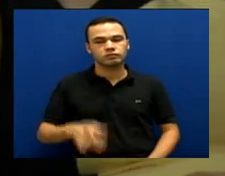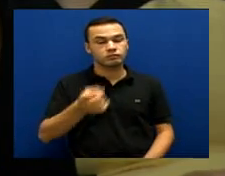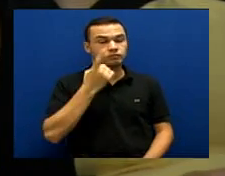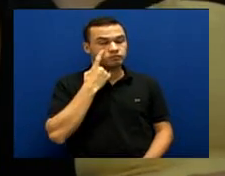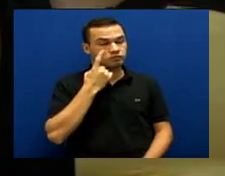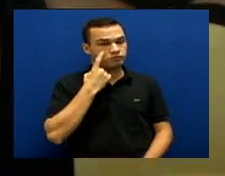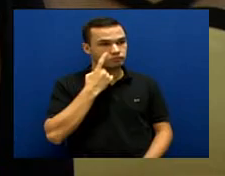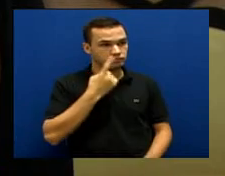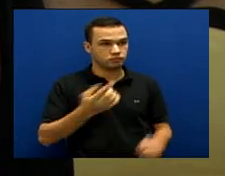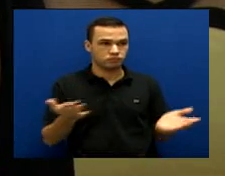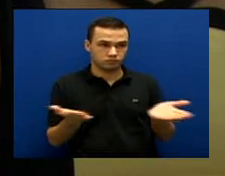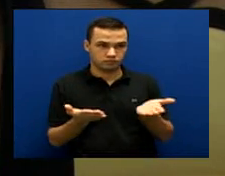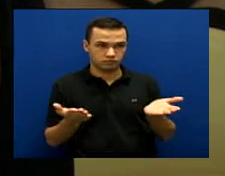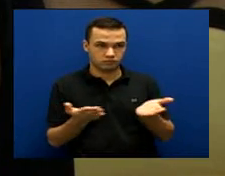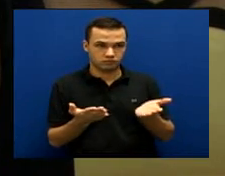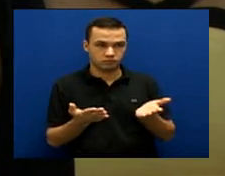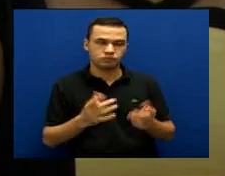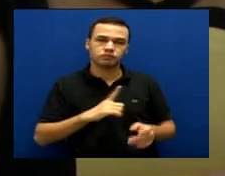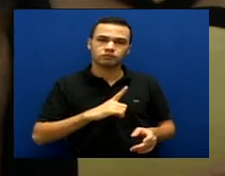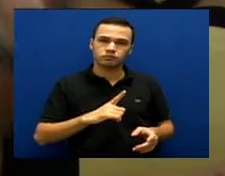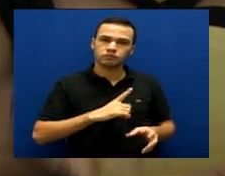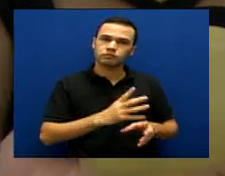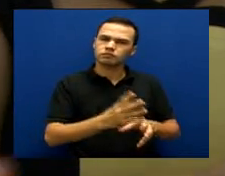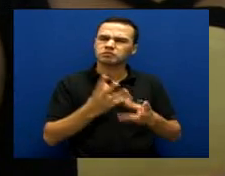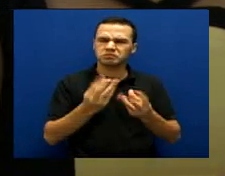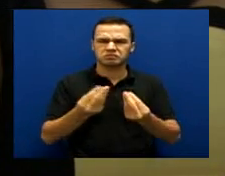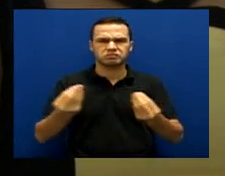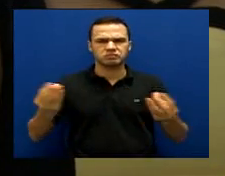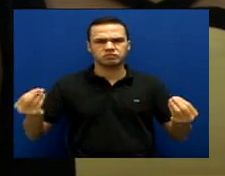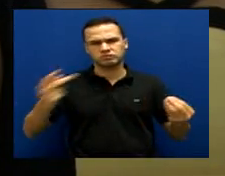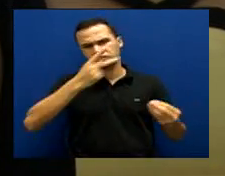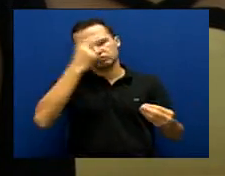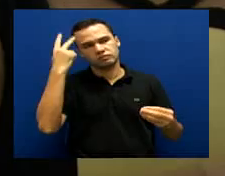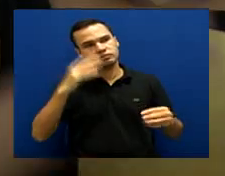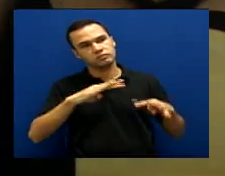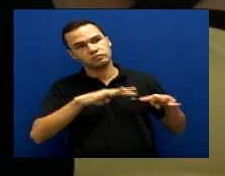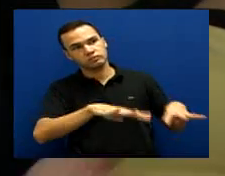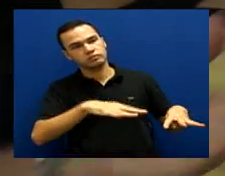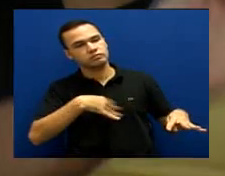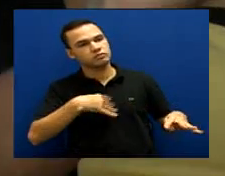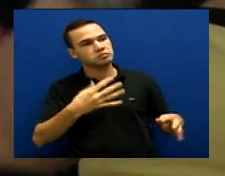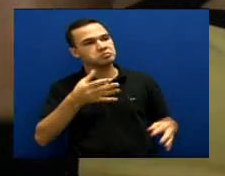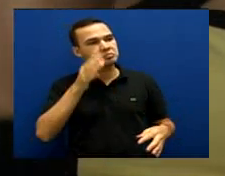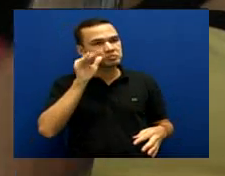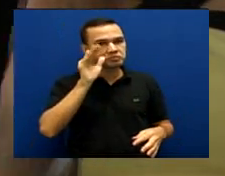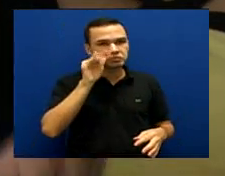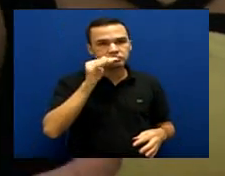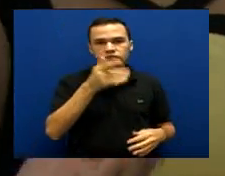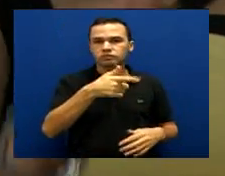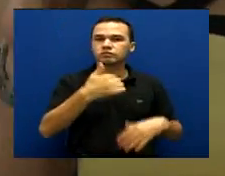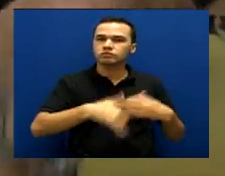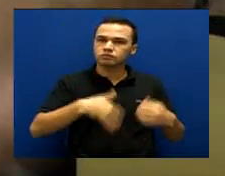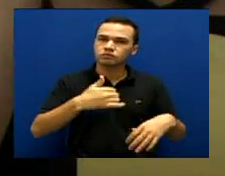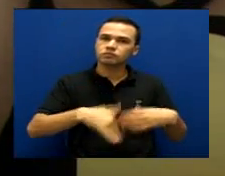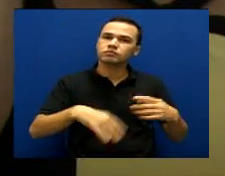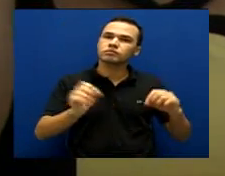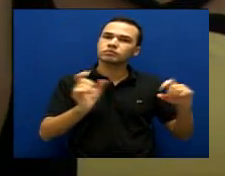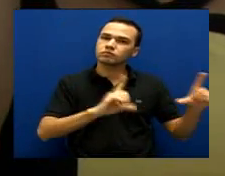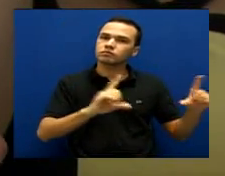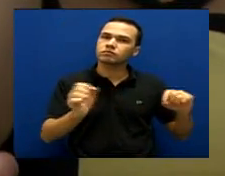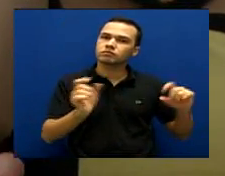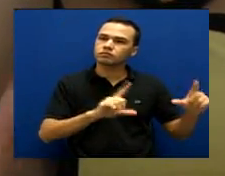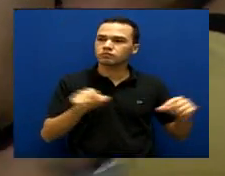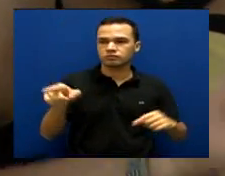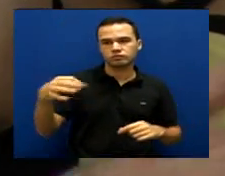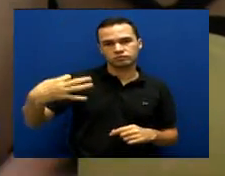está acontecendo hoje tem um monte de gente acredita olhando interessado nós estamos apresentando os relatórios eles